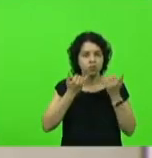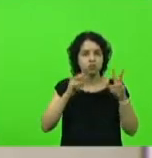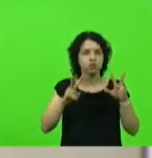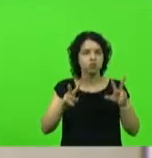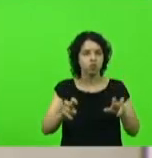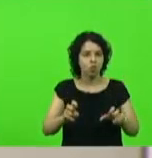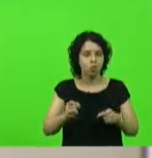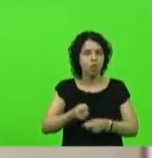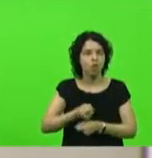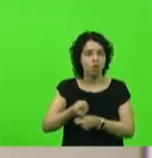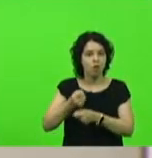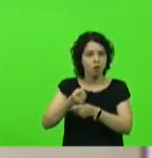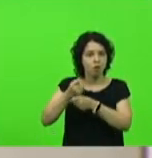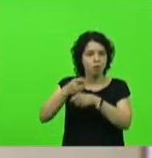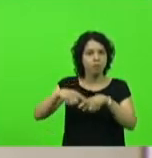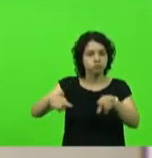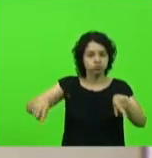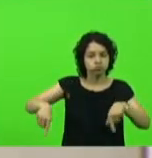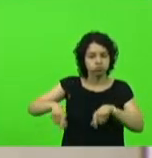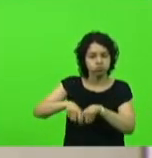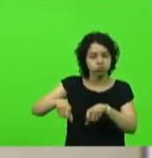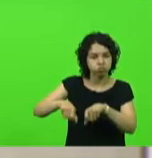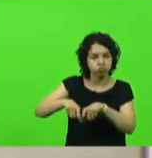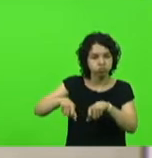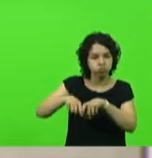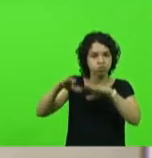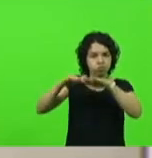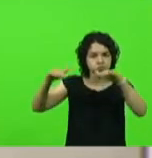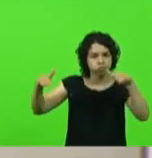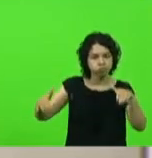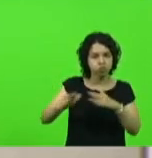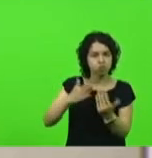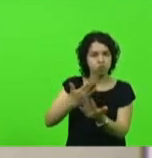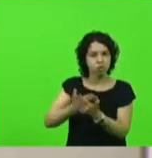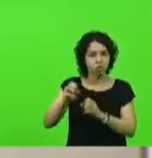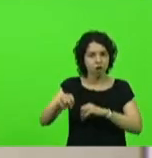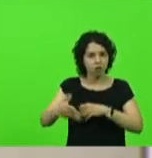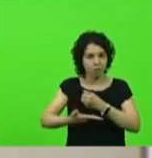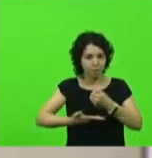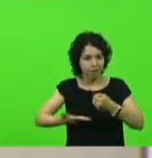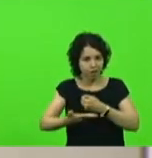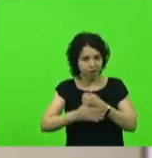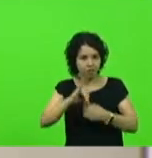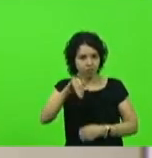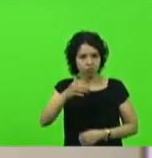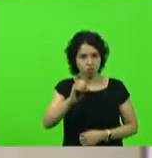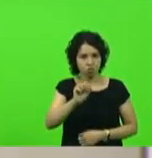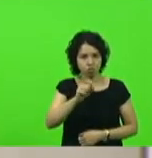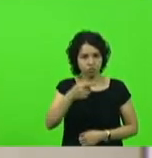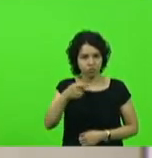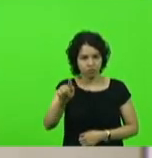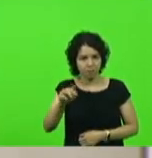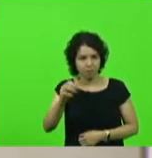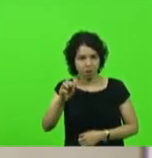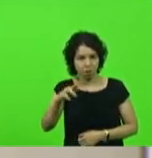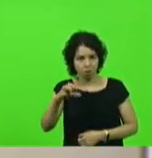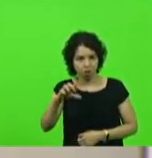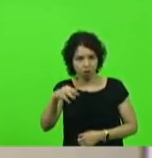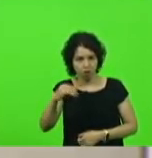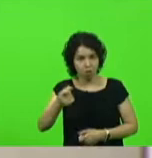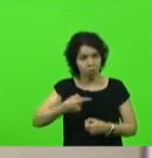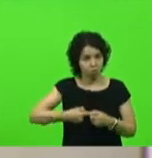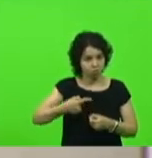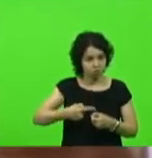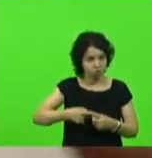quadra coberta a ser construída na Escola de Educação Básica José Marcolino Eckert, município de Pinhalzinho, em